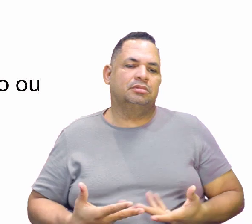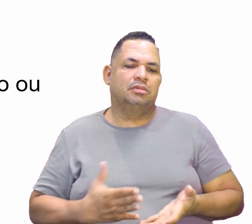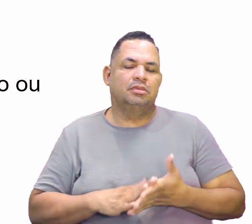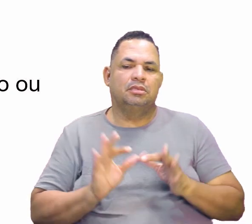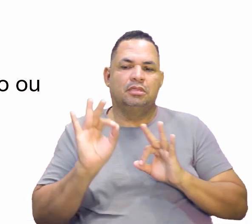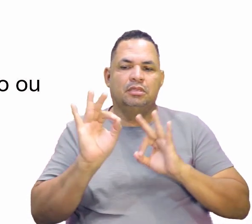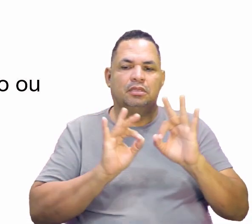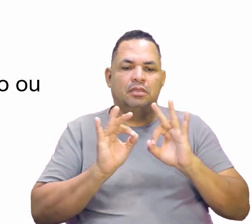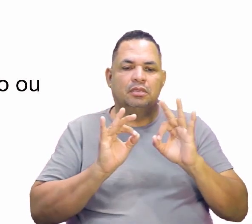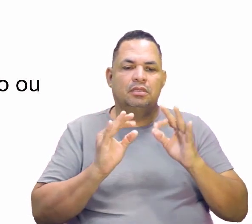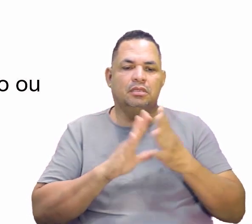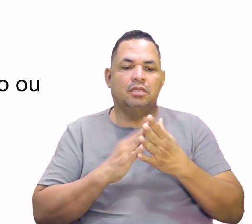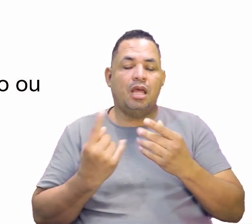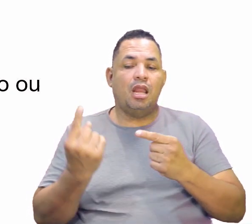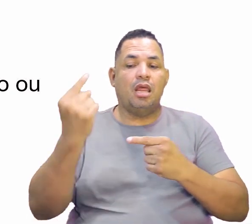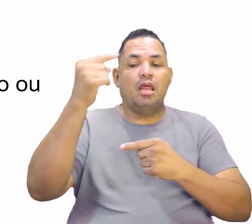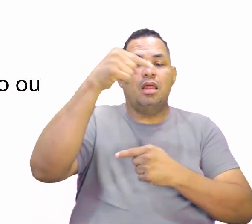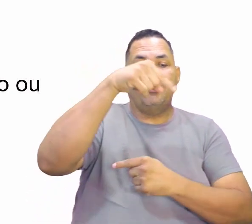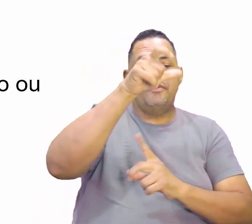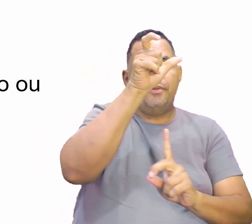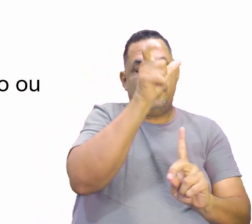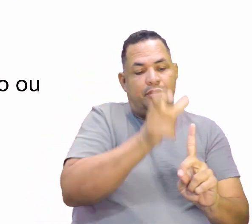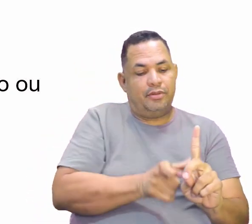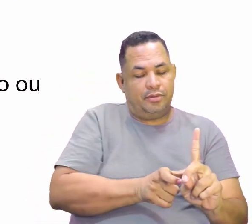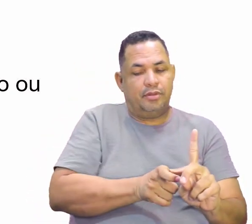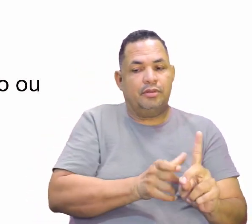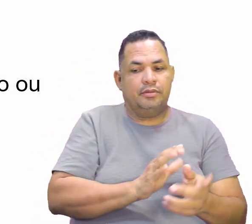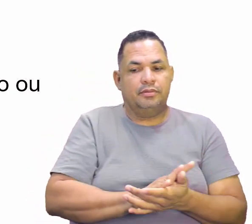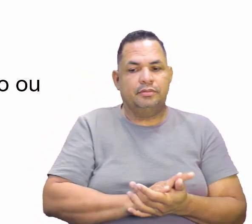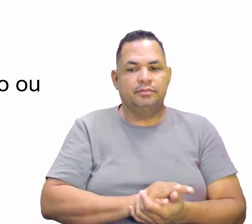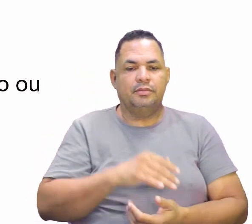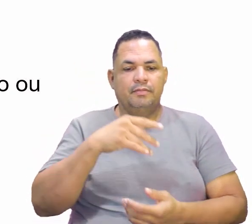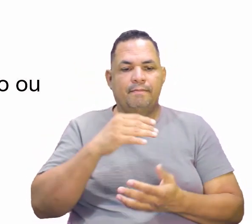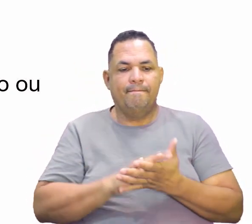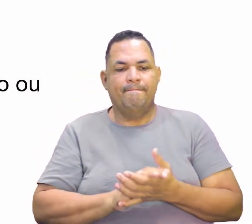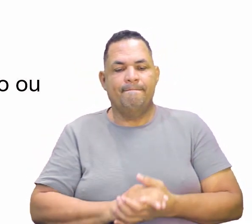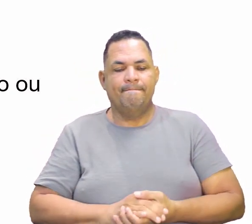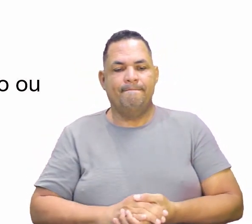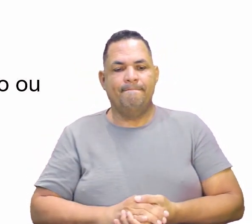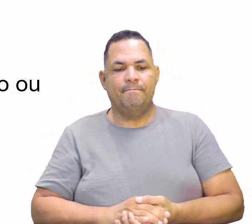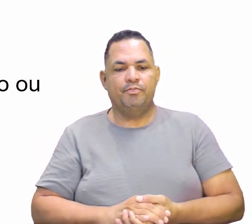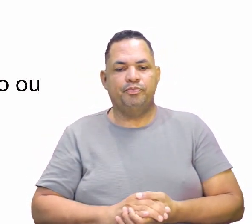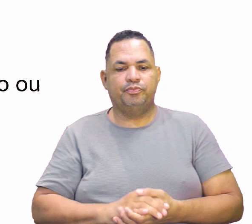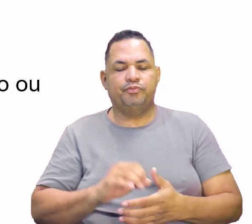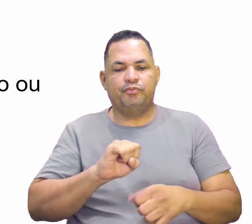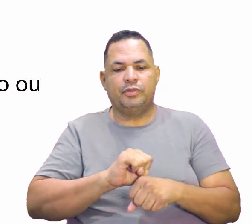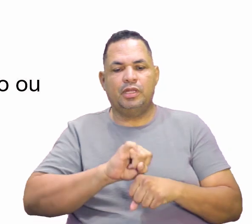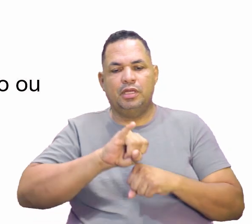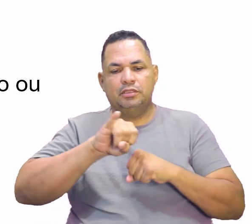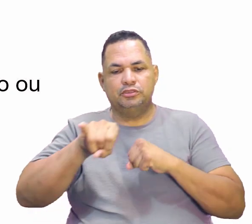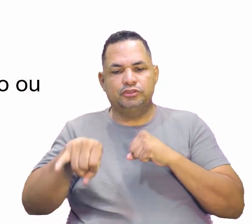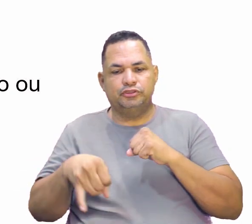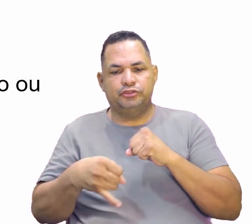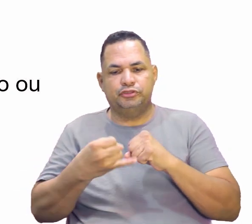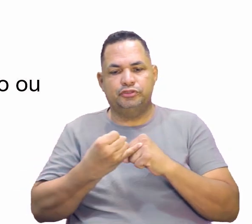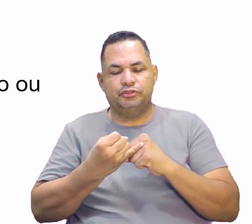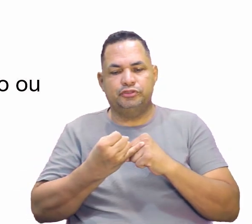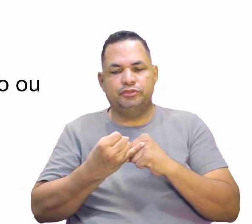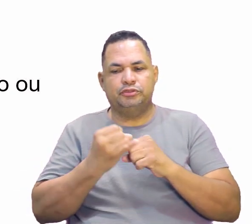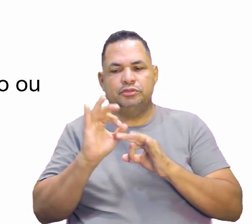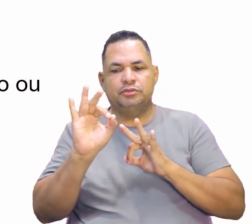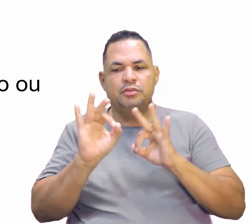está ligada a quem? Angélica, que é o sujeito. Então, é o PS, predicativo do sujeito.